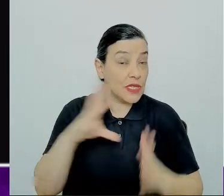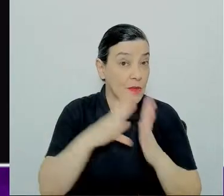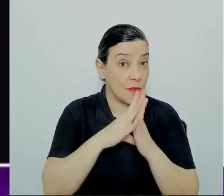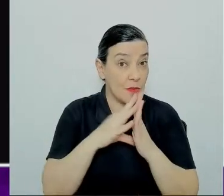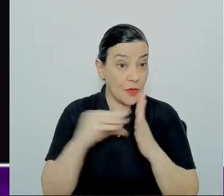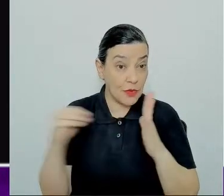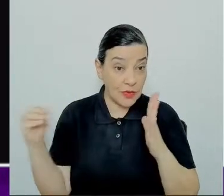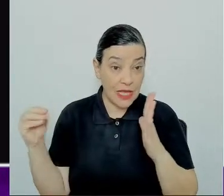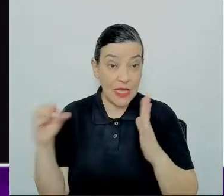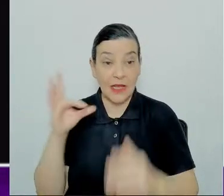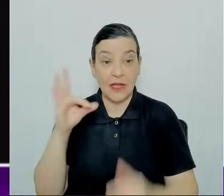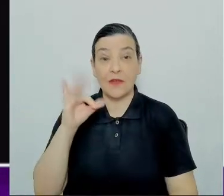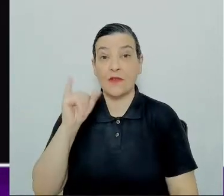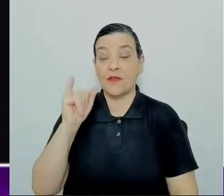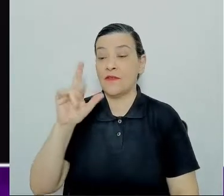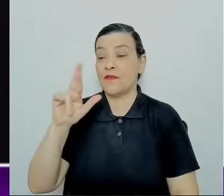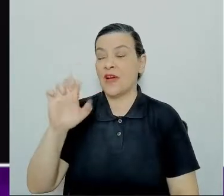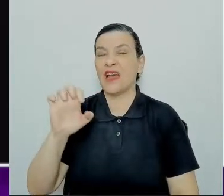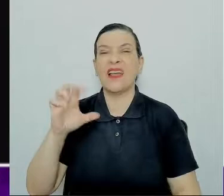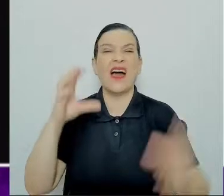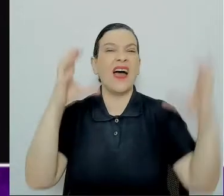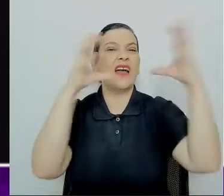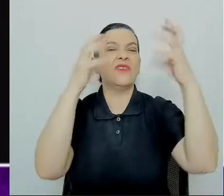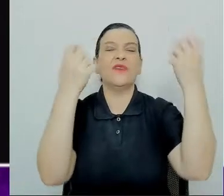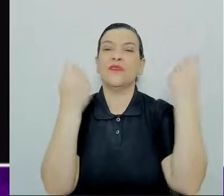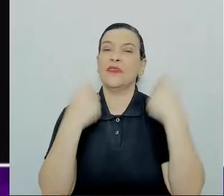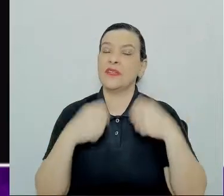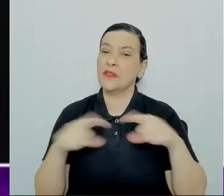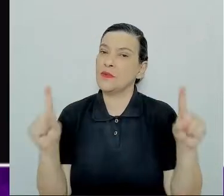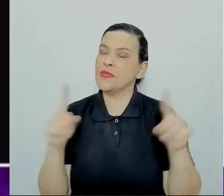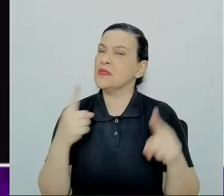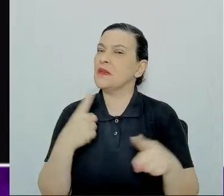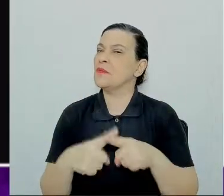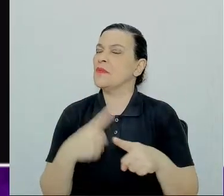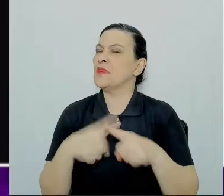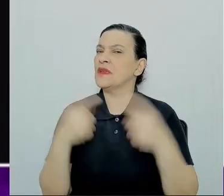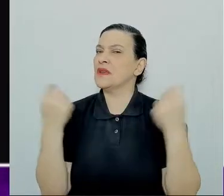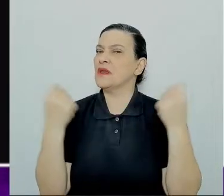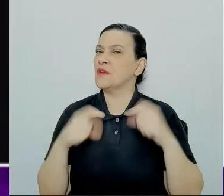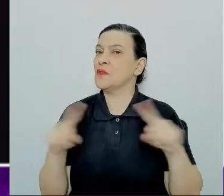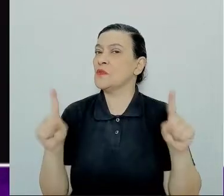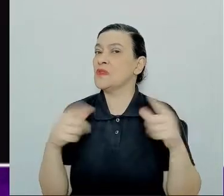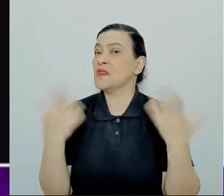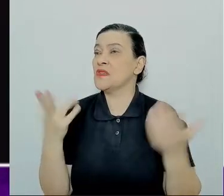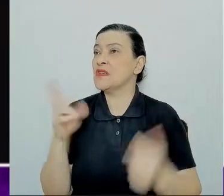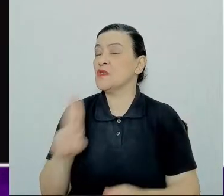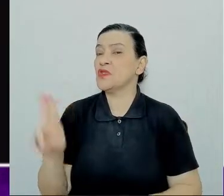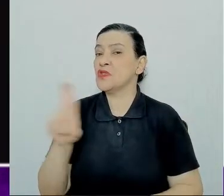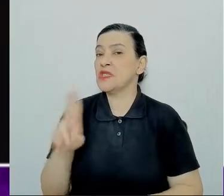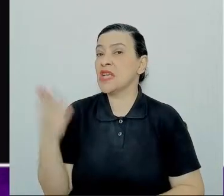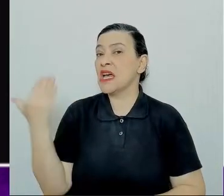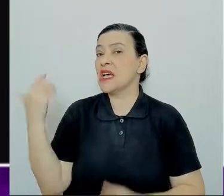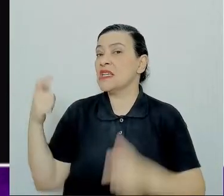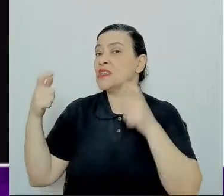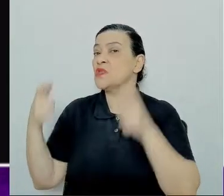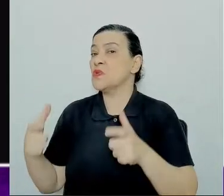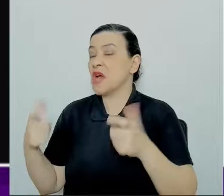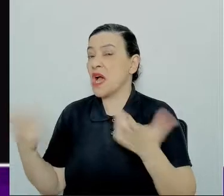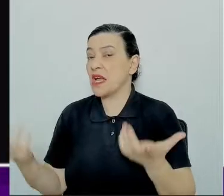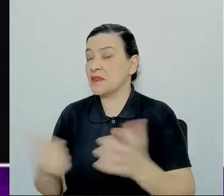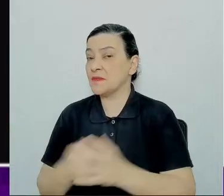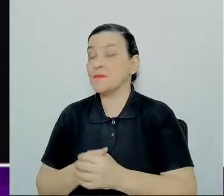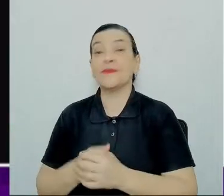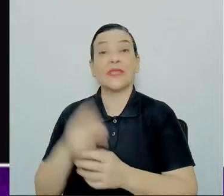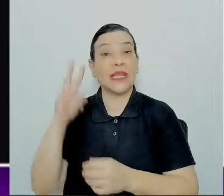Tem gente que diz, na nuvem não precisa firewall. Por que na nuvem não precisa se eu utilizava um firewall no ambiente on-premise? Lembrando